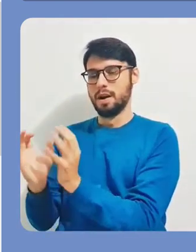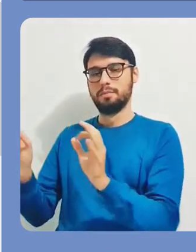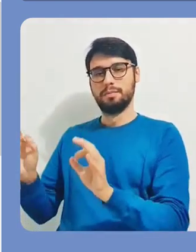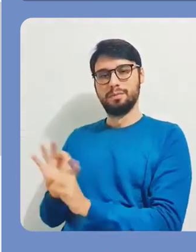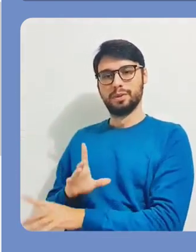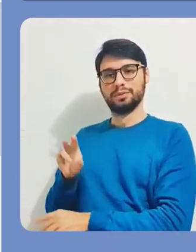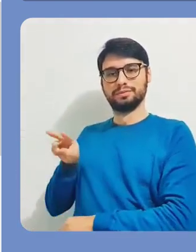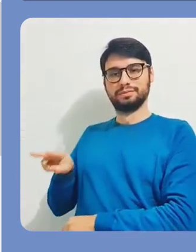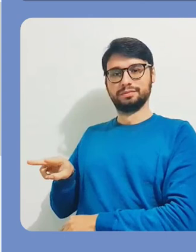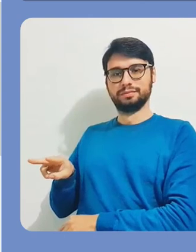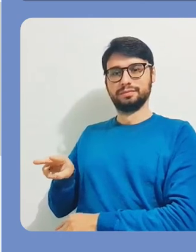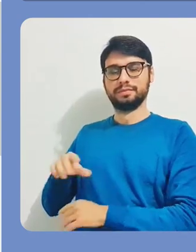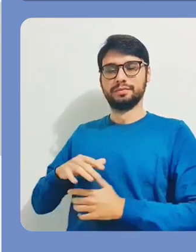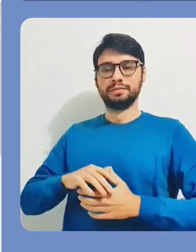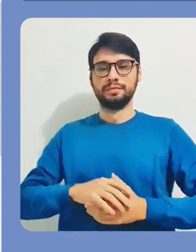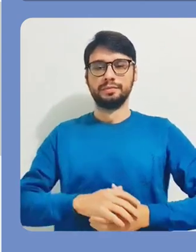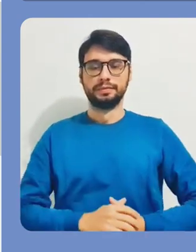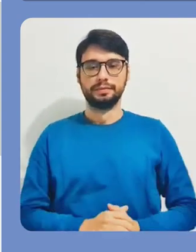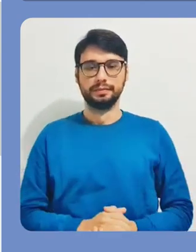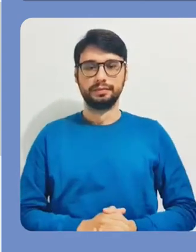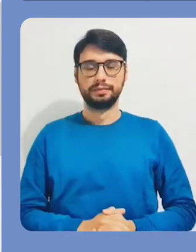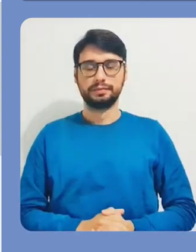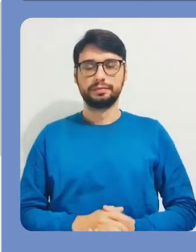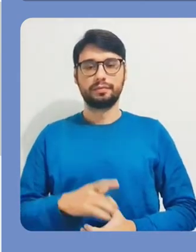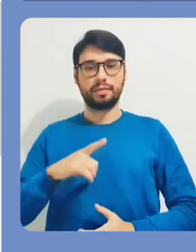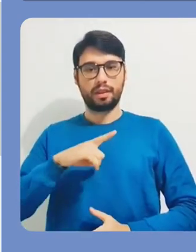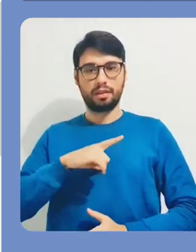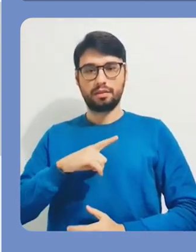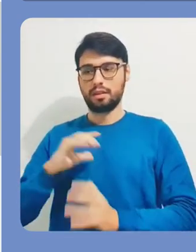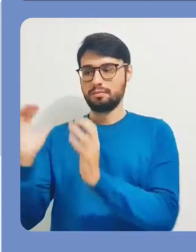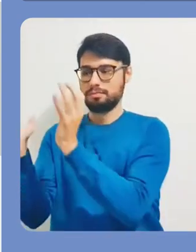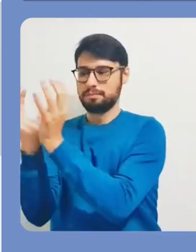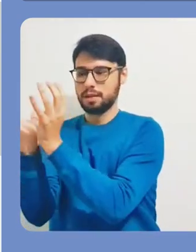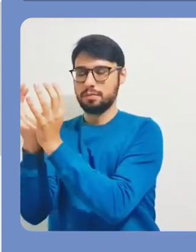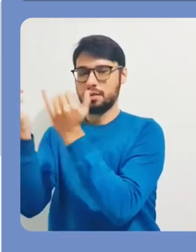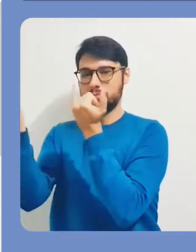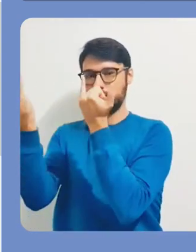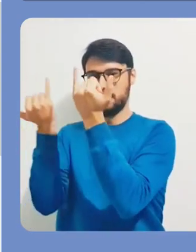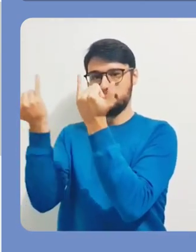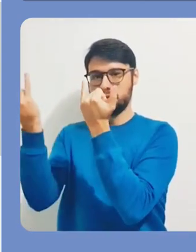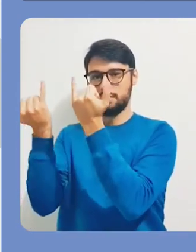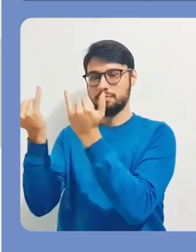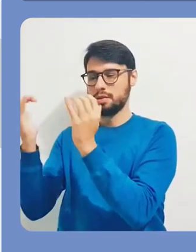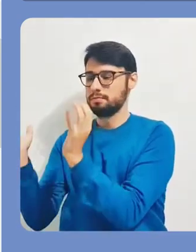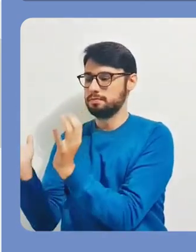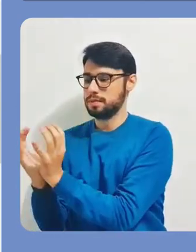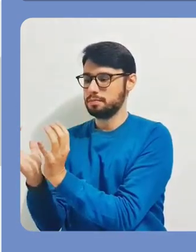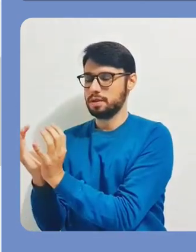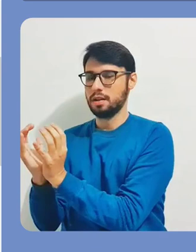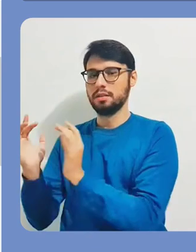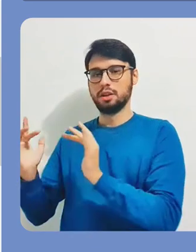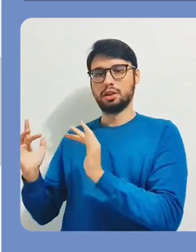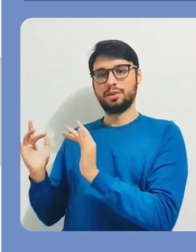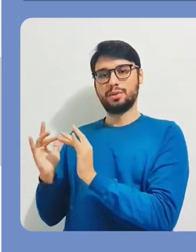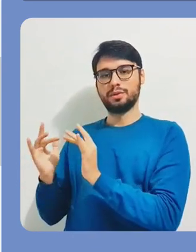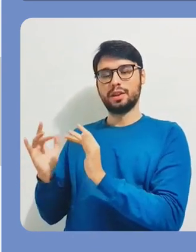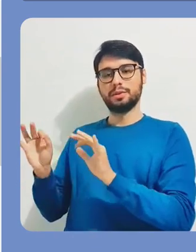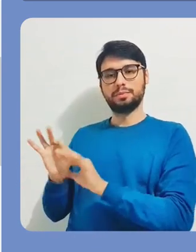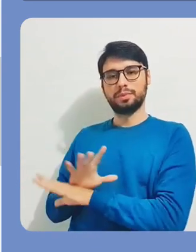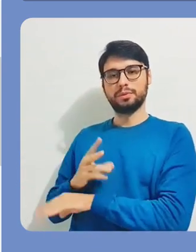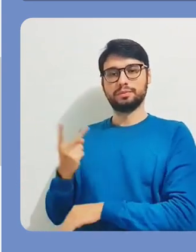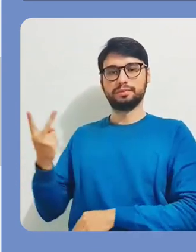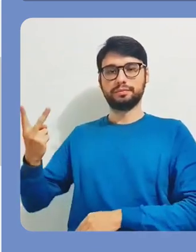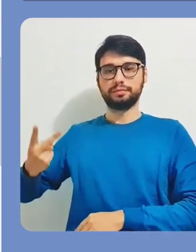Pronto, mais um menu foi criado para o seu site. Vamos ver como ficou lá na página. Então agora eu tenho